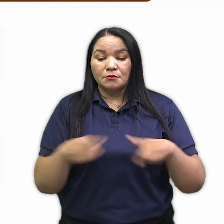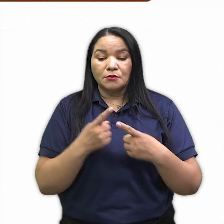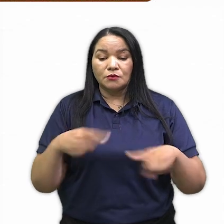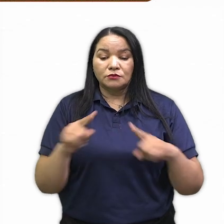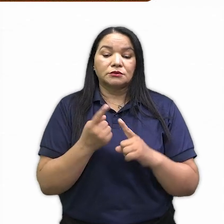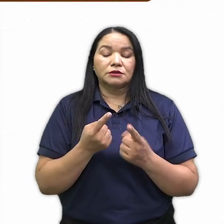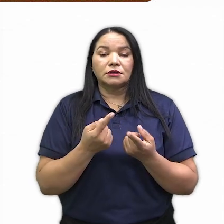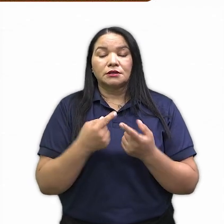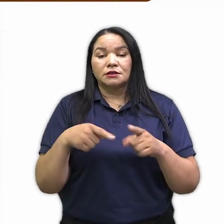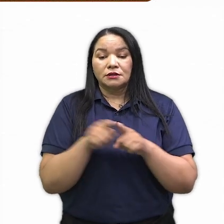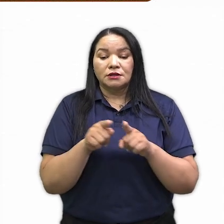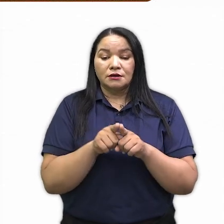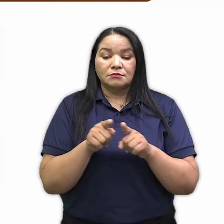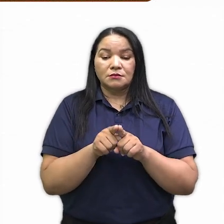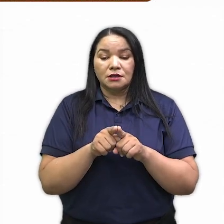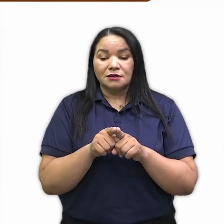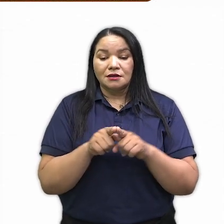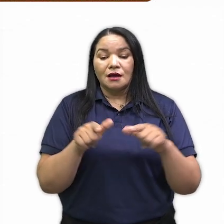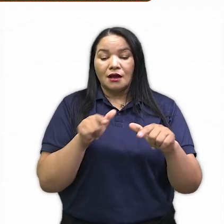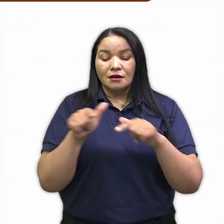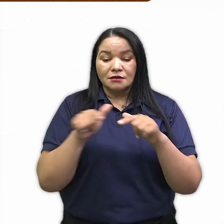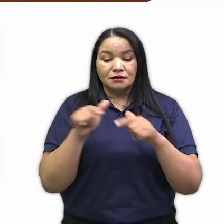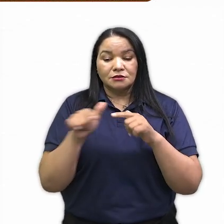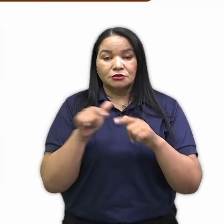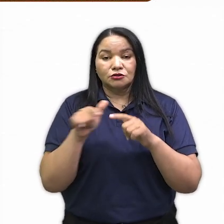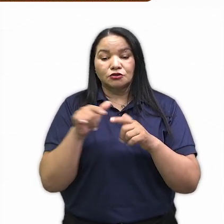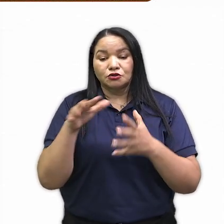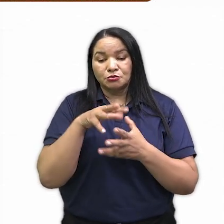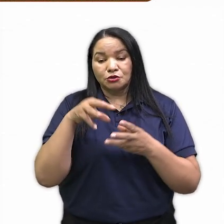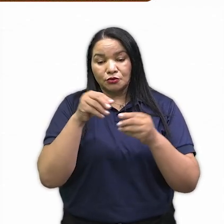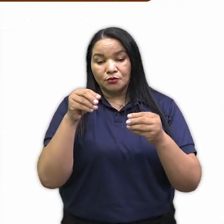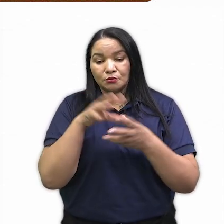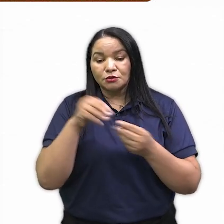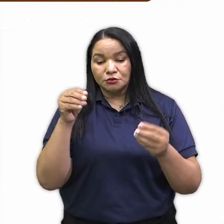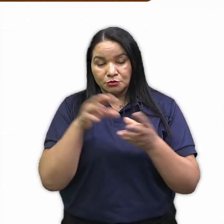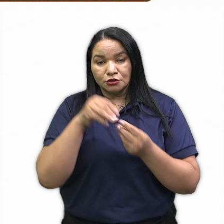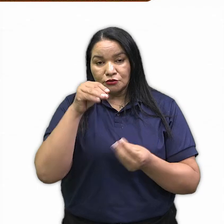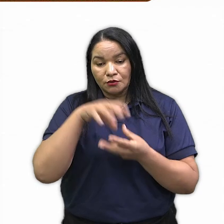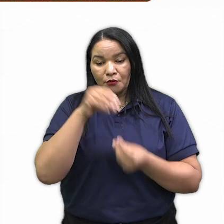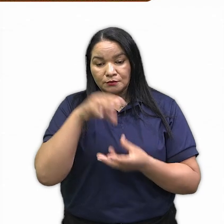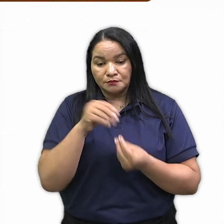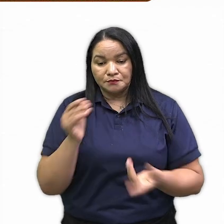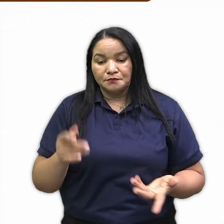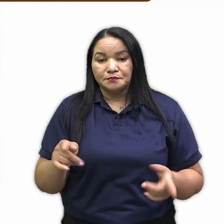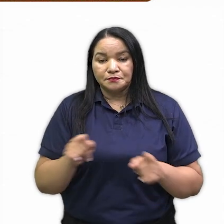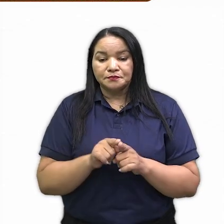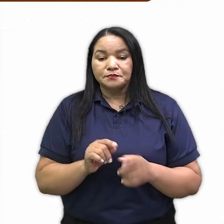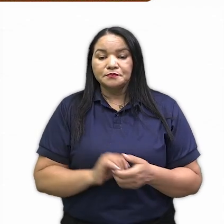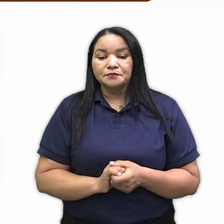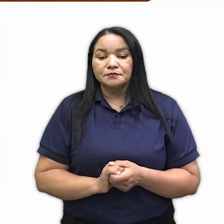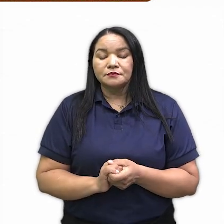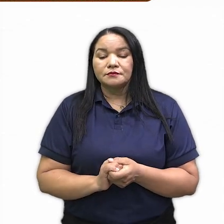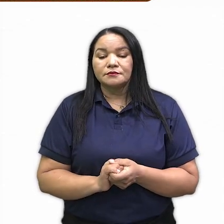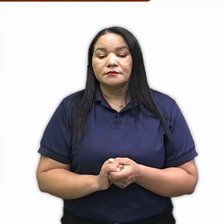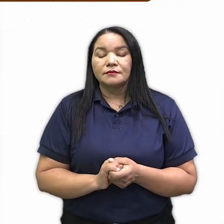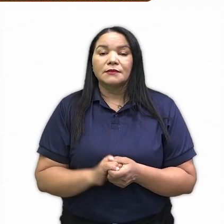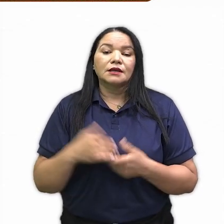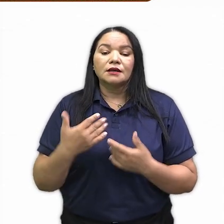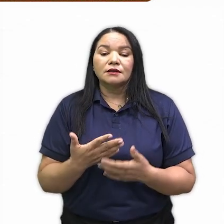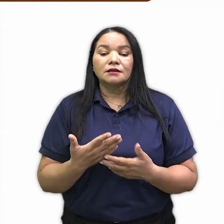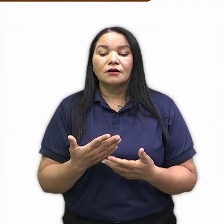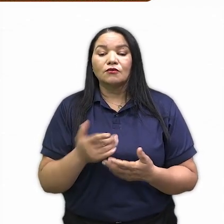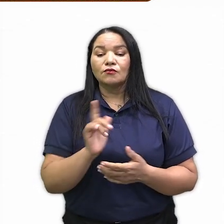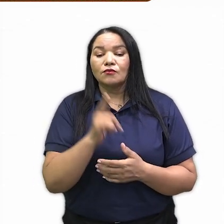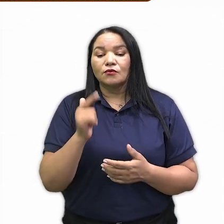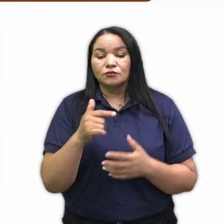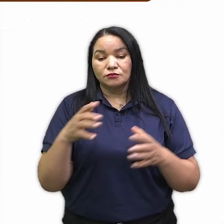música, entre as práticas também espirituais. A Austrália, gente, vai ser o lar aí de